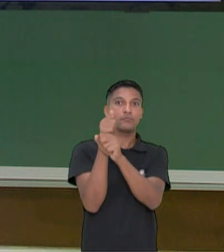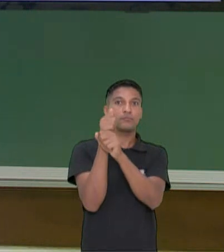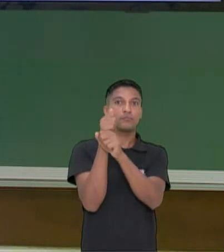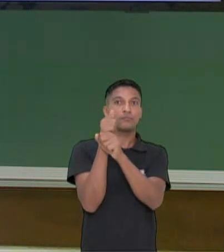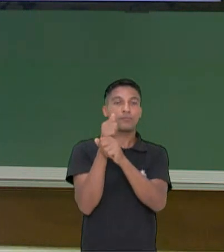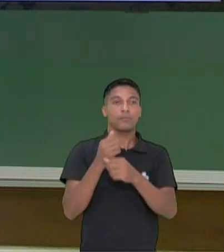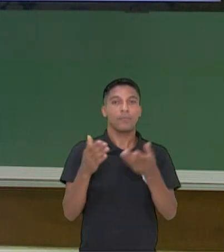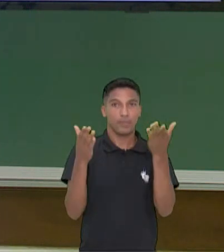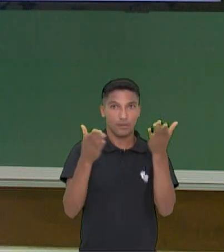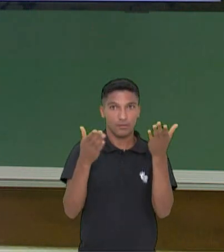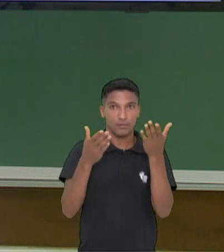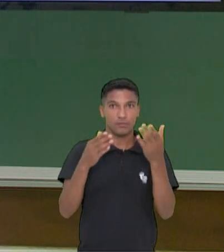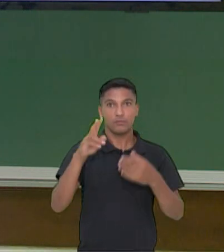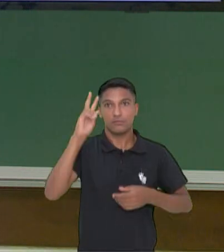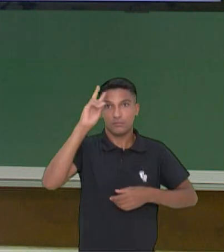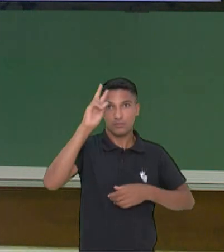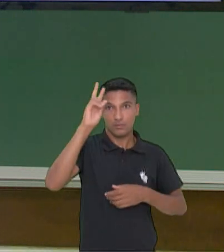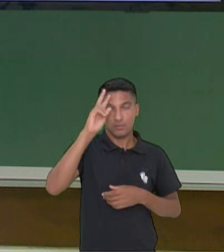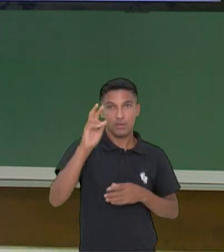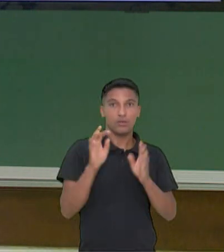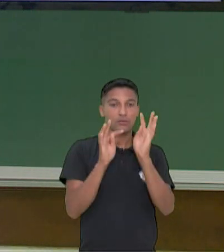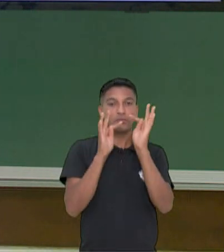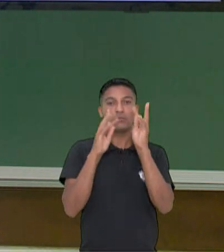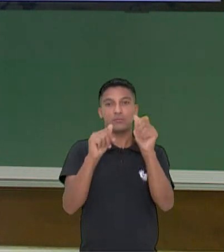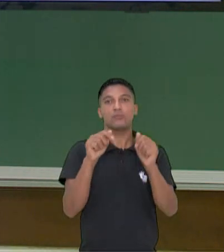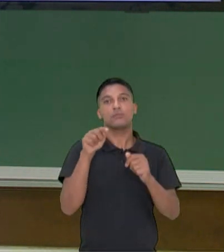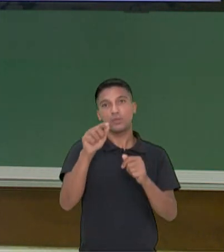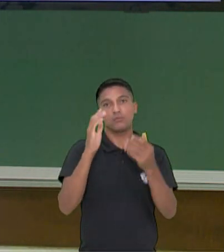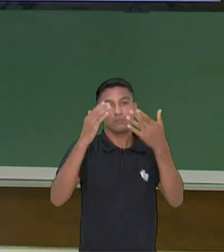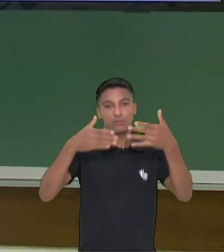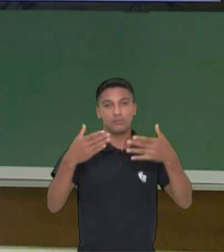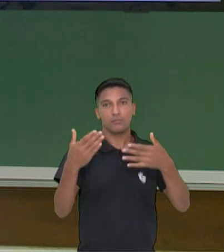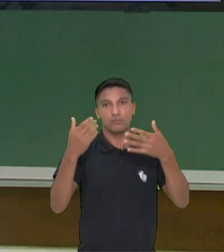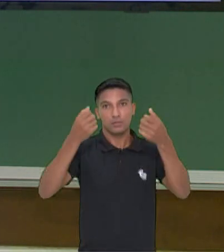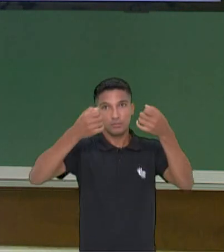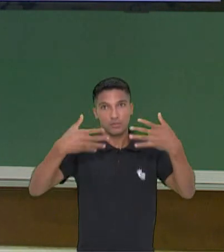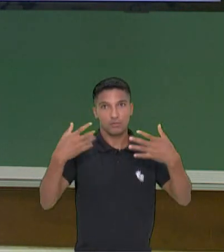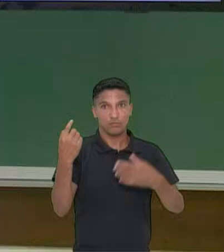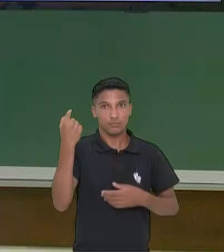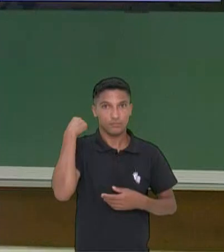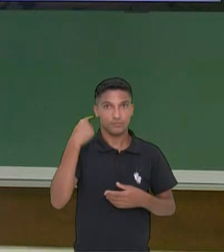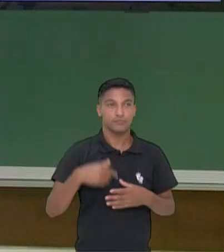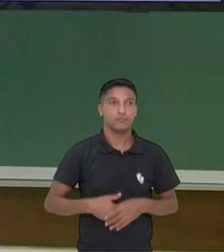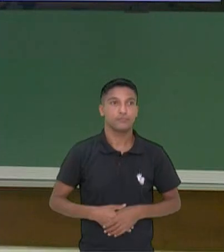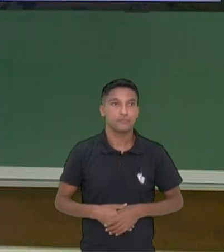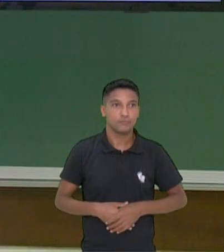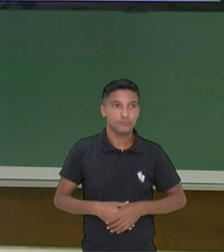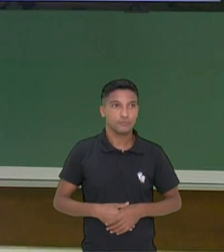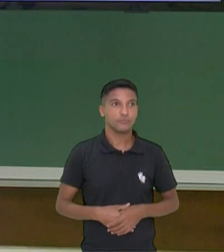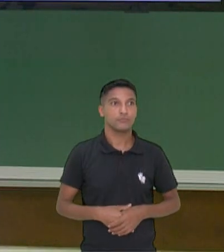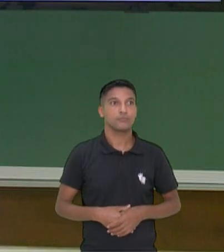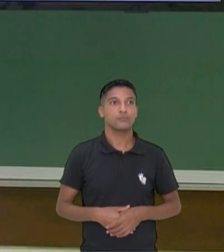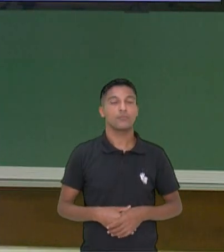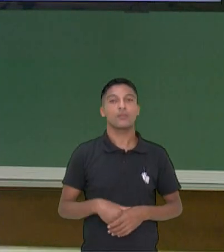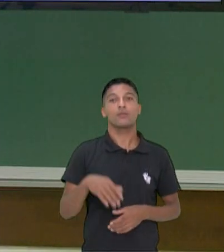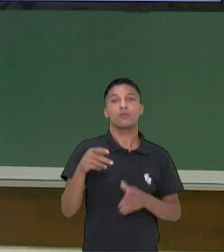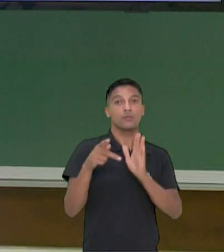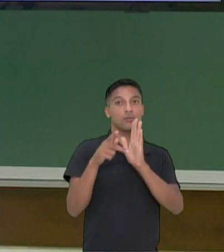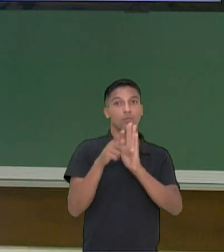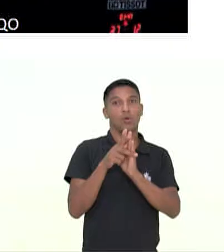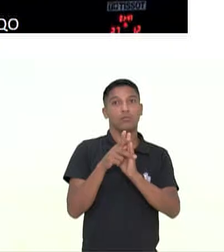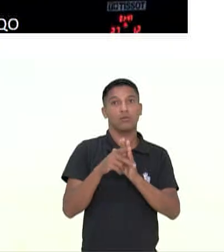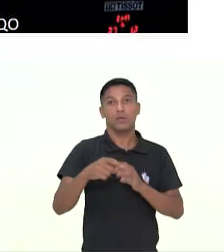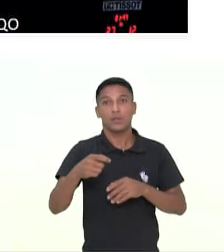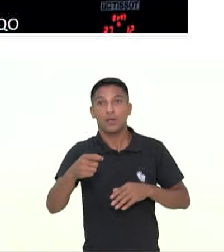uma lembrada em tudo que a gente falou aqui a respeito é da esgrima